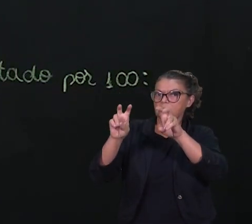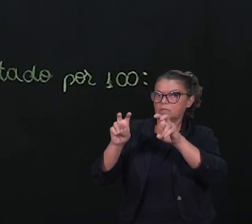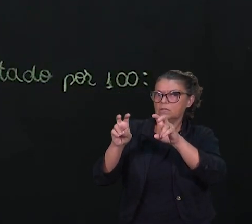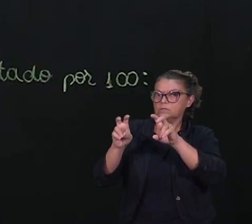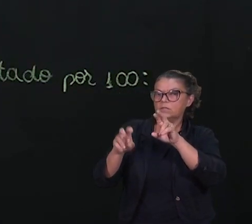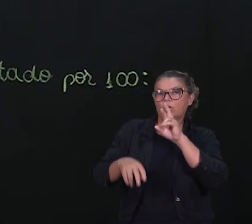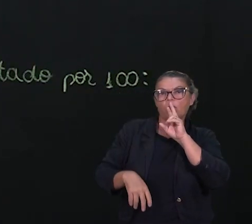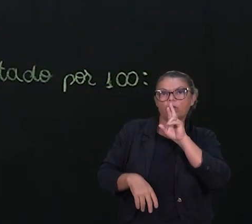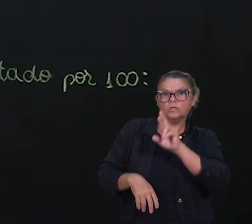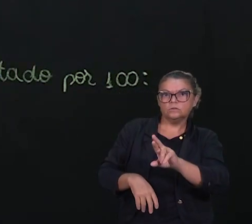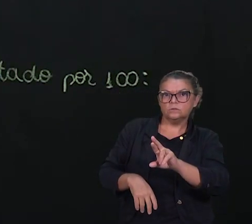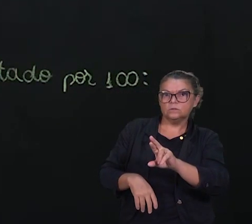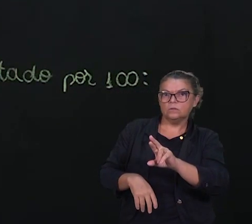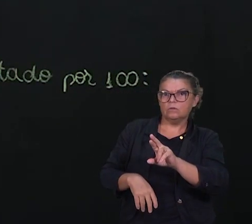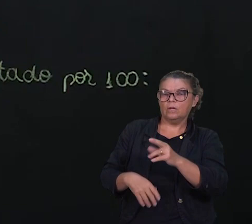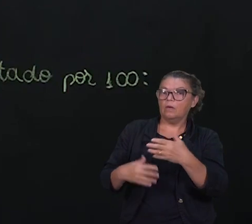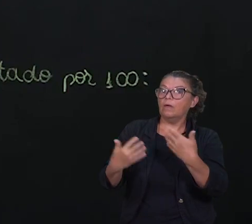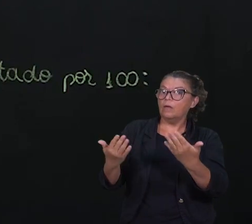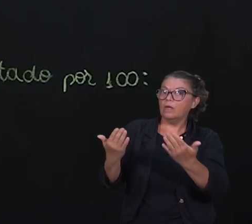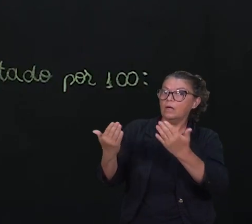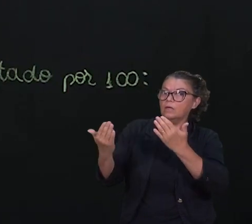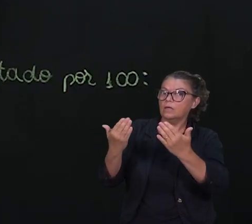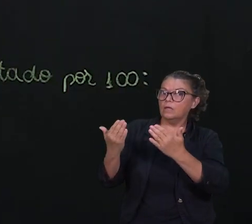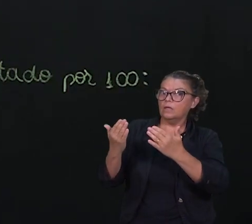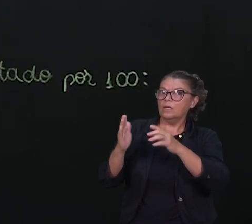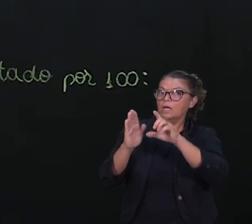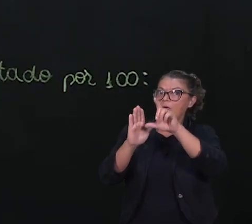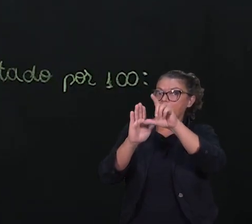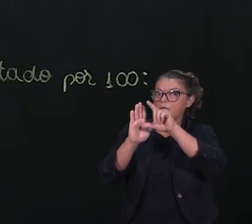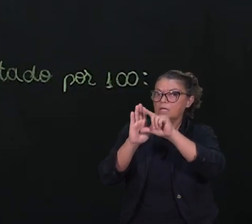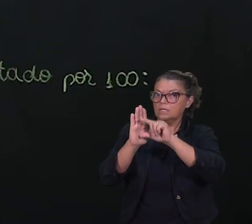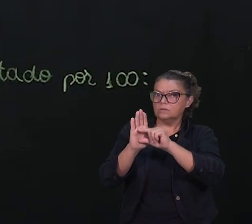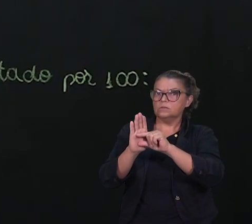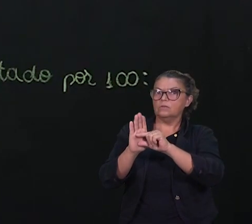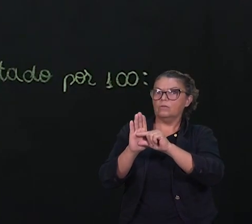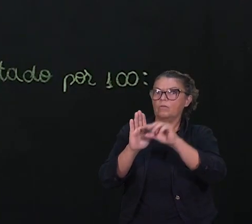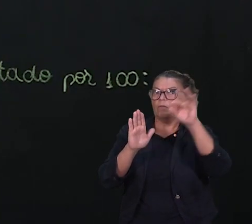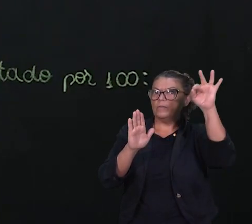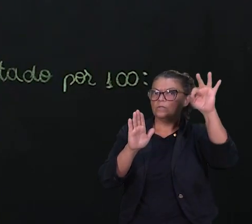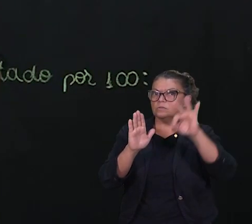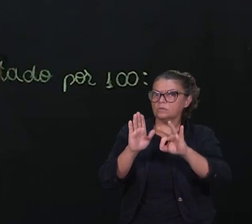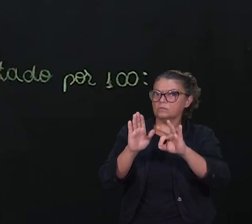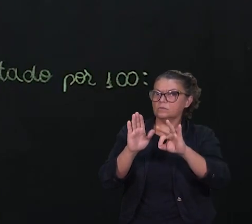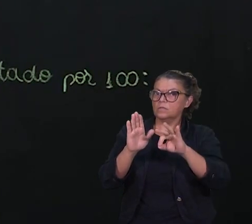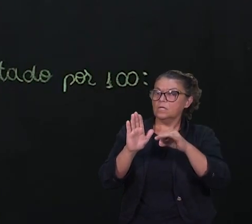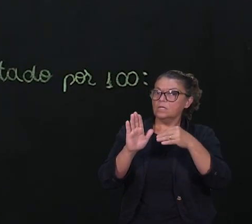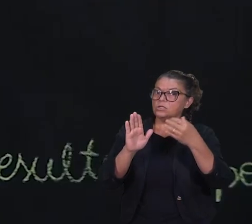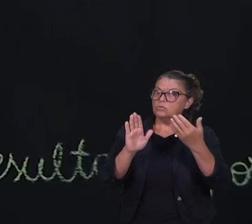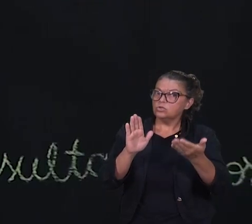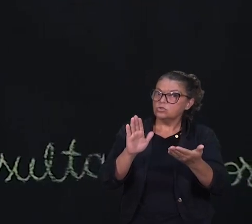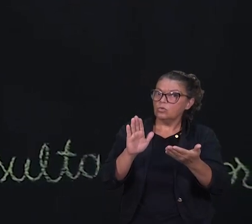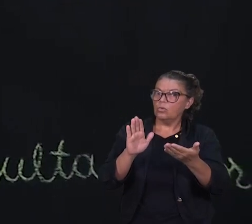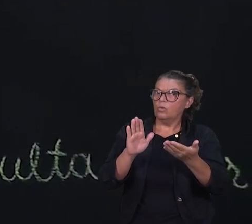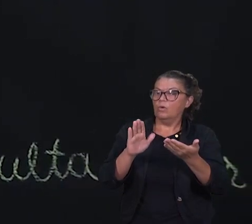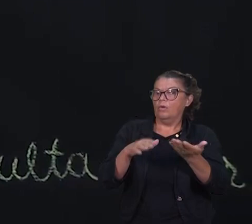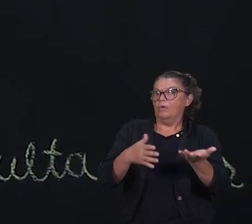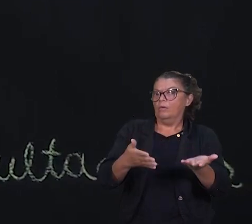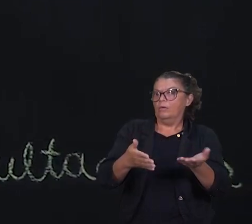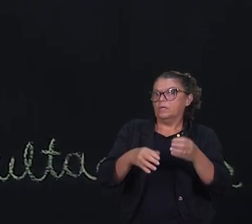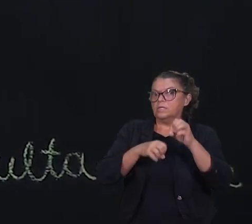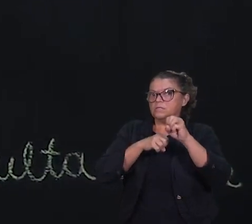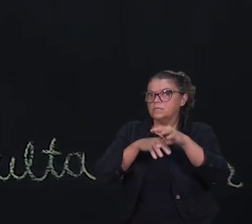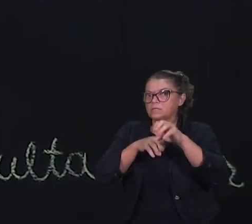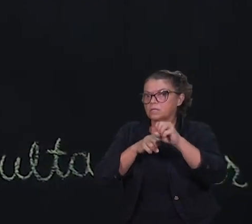questão ou esse resultado é em relação à redução percentual. Se eu estou trabalhando com coisas, com